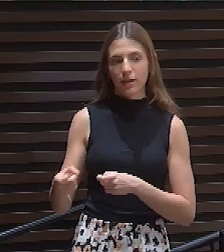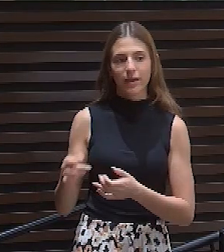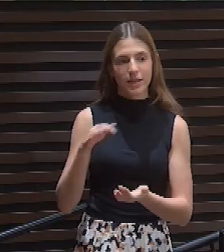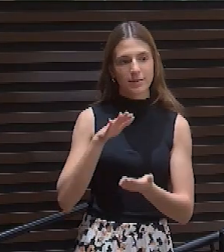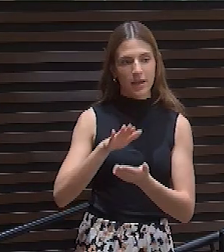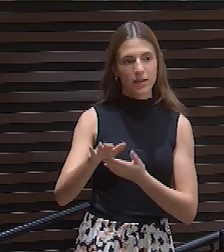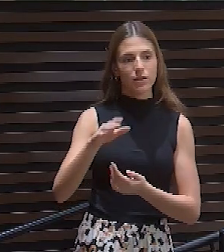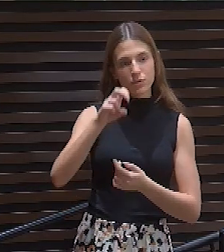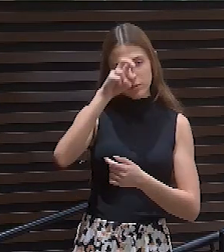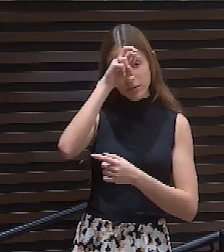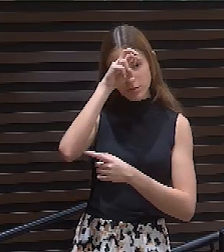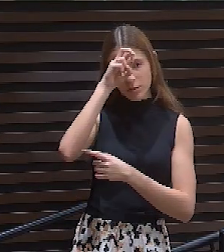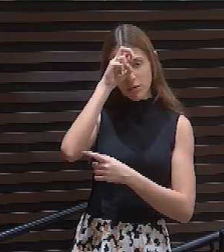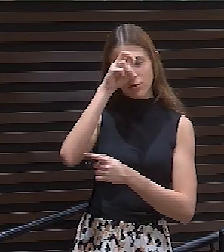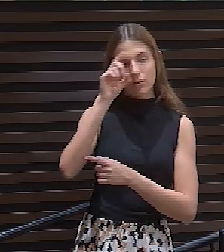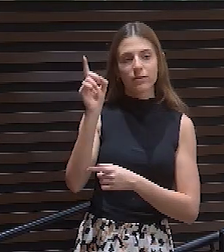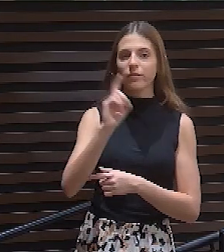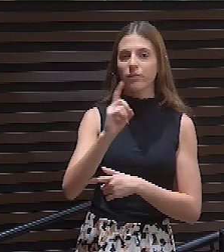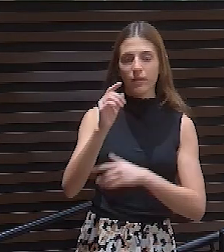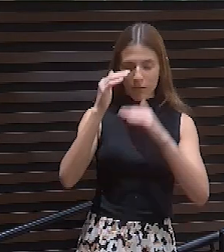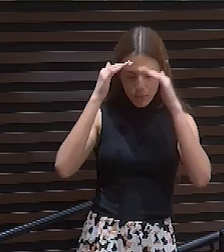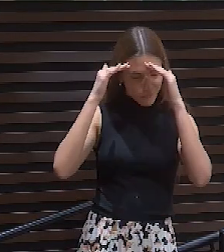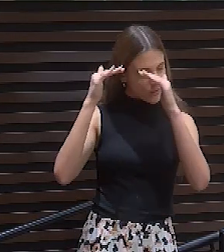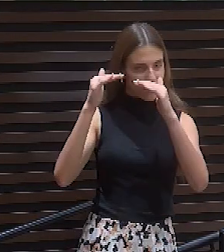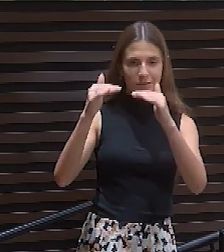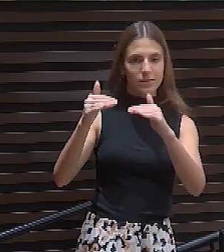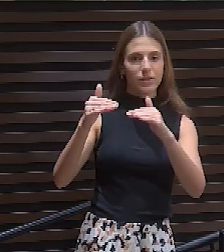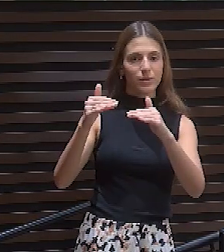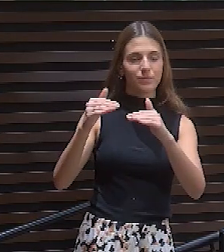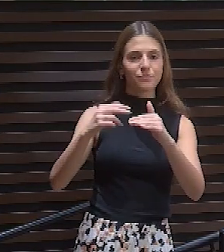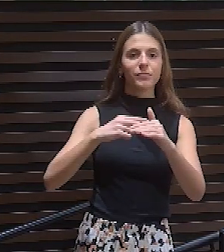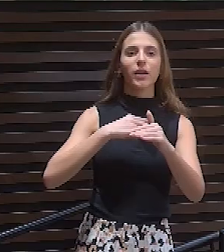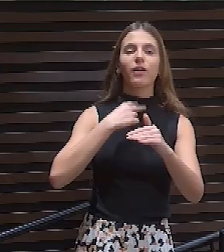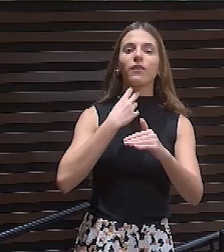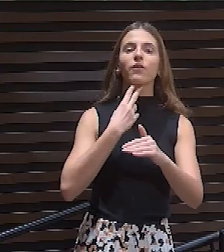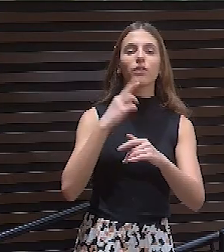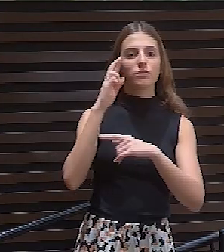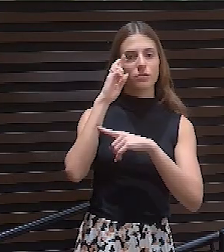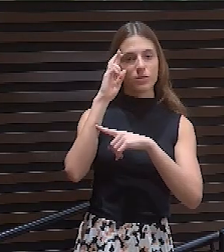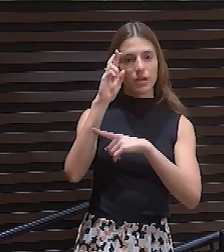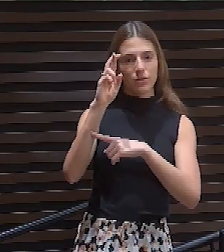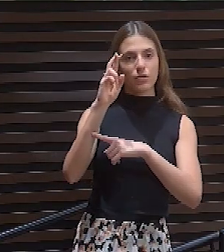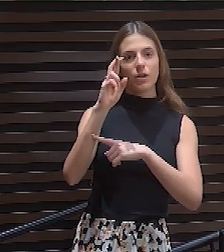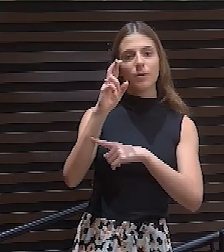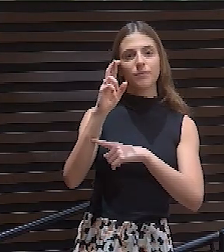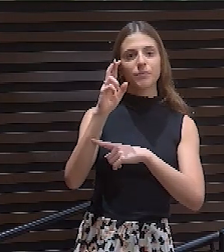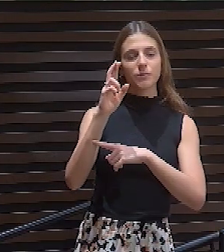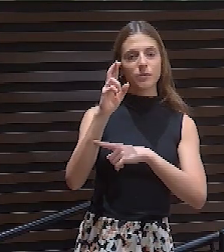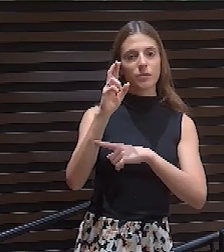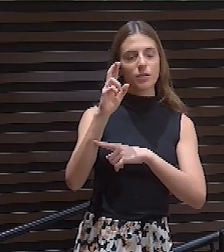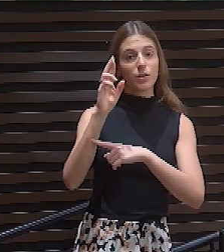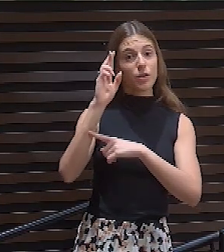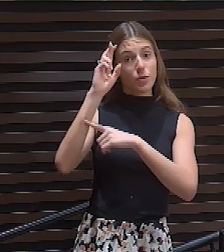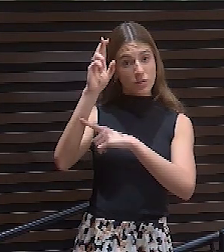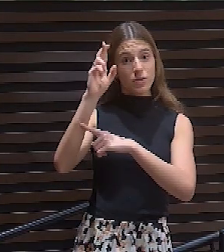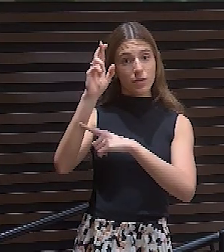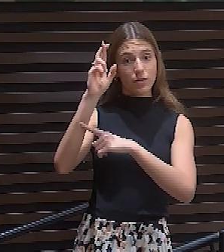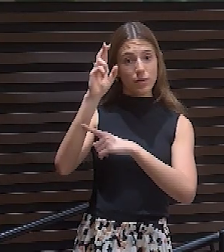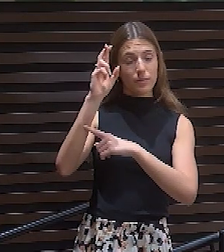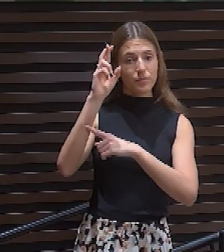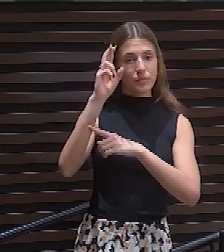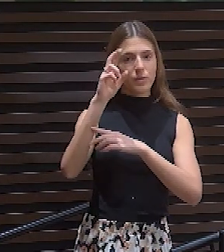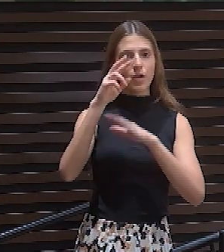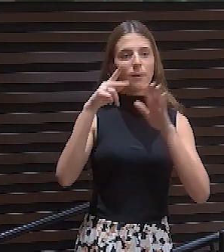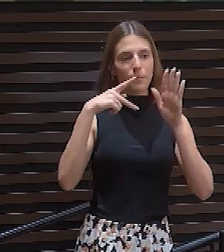Egito, que não obedeceram à voz do Senhor, aos quais o Senhor tinha jurado